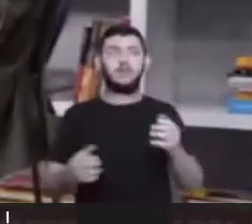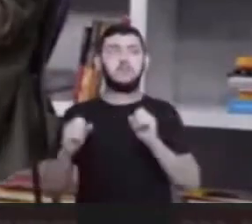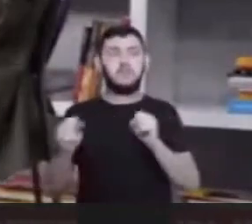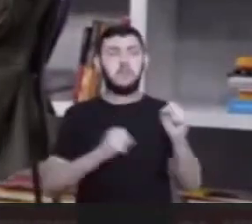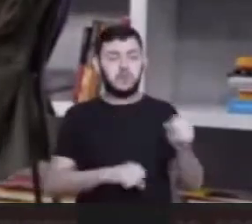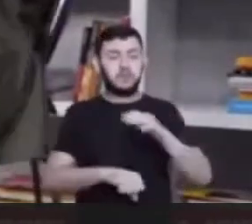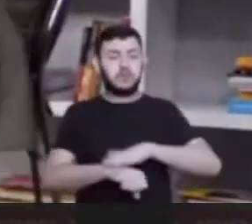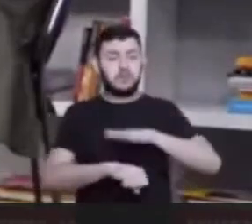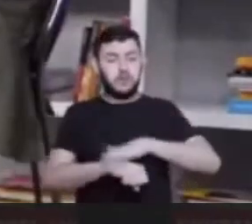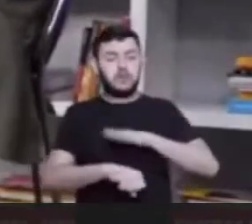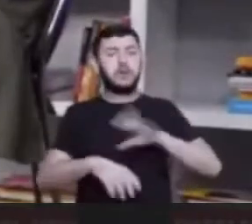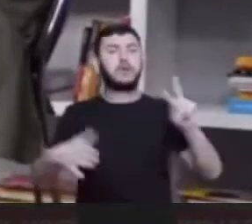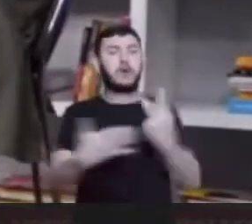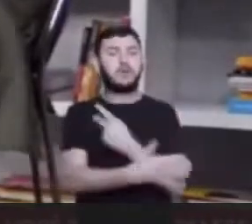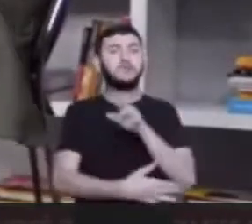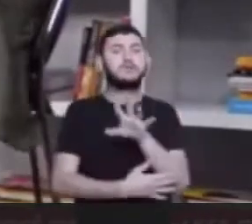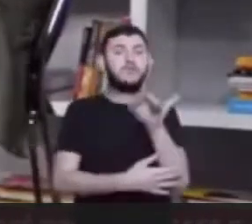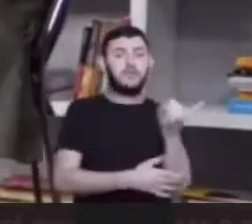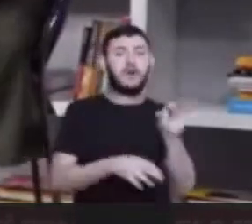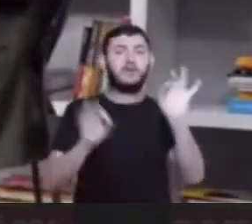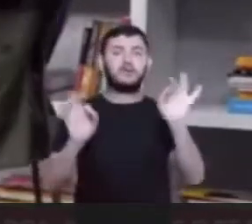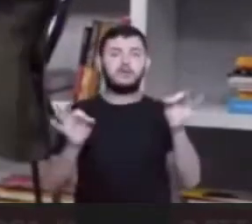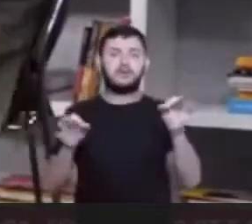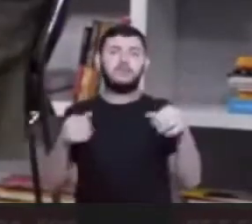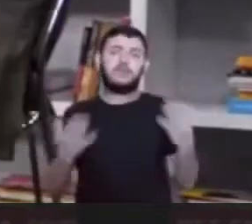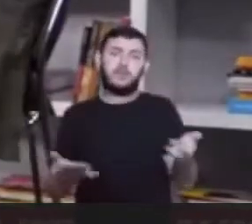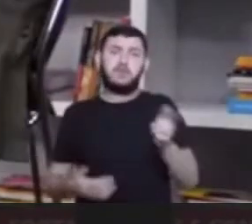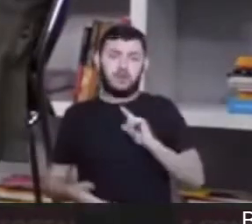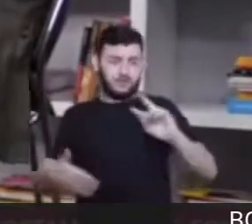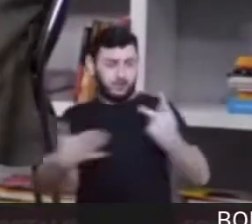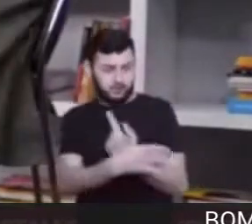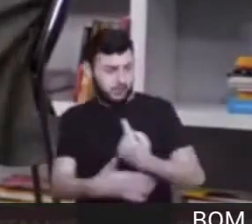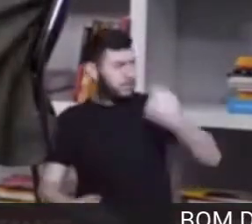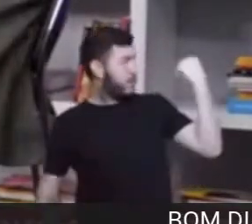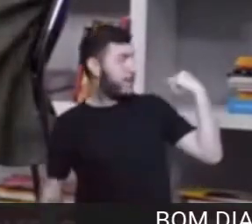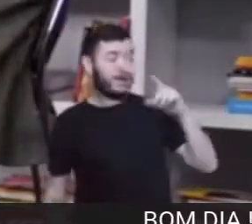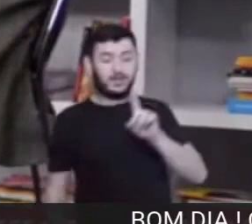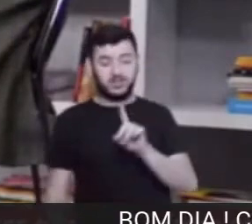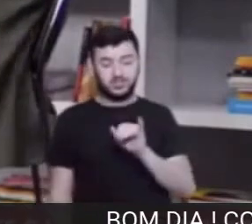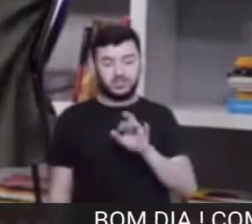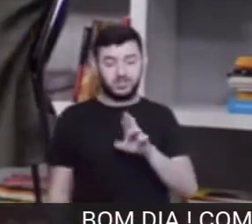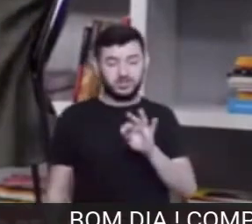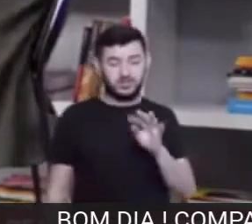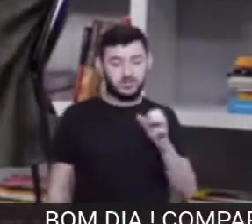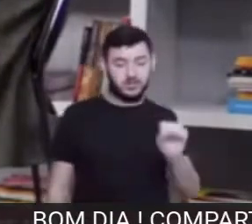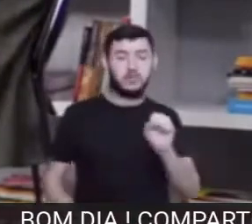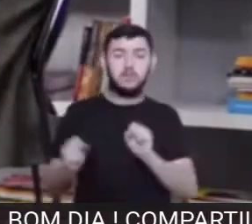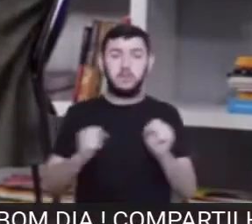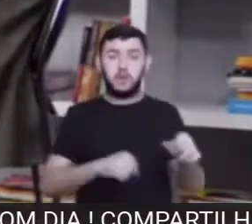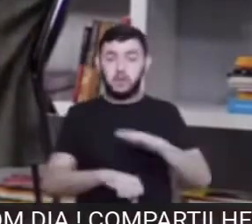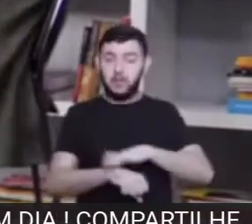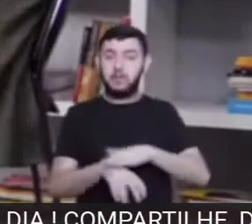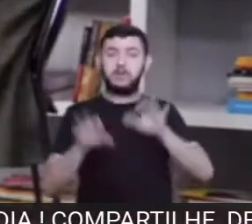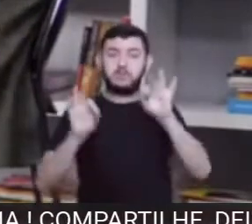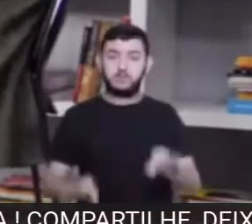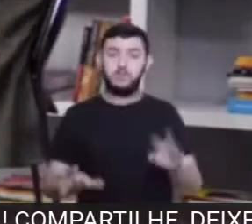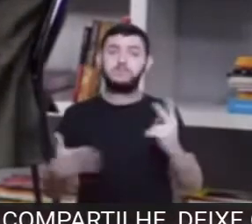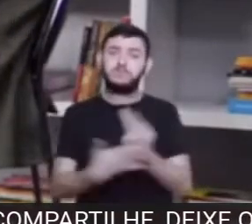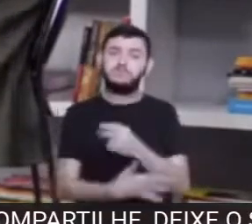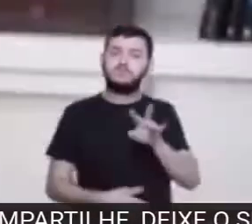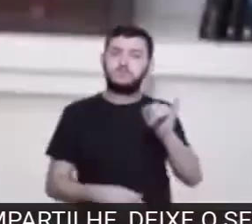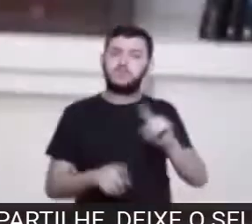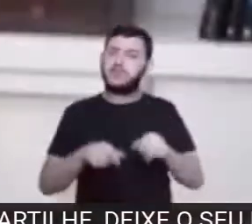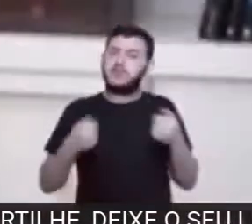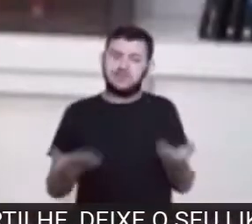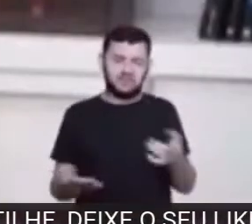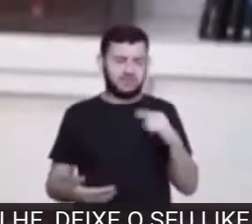vai acontecer. Isso houve nas diretas, mas pode chegar. Mas pode chegar o momento que vai acontecer. Mas é o seguinte, mas a gente não pode